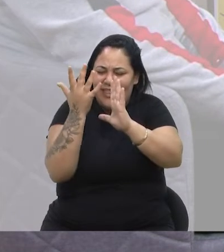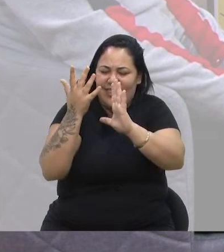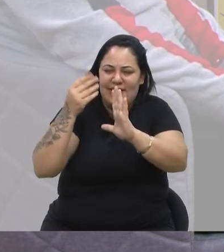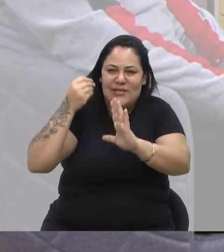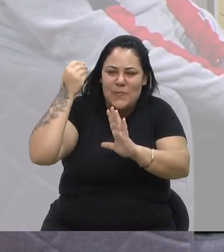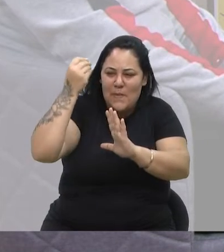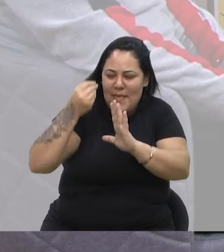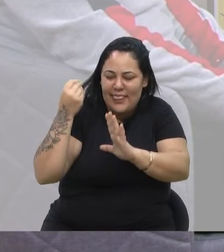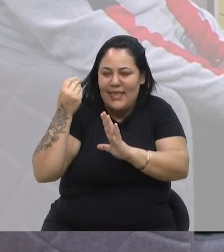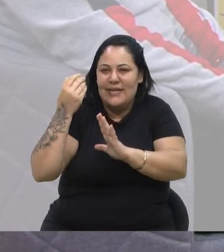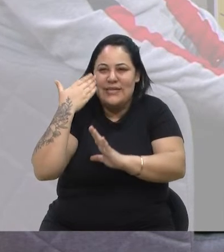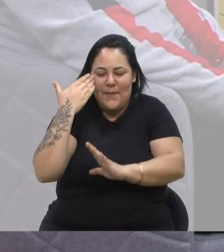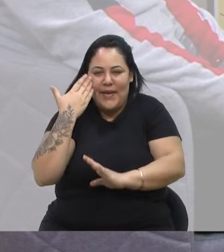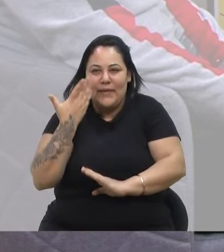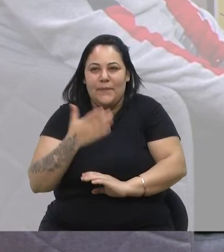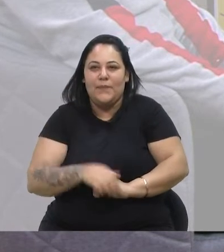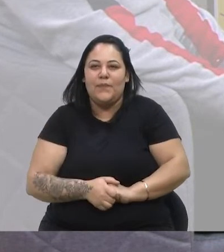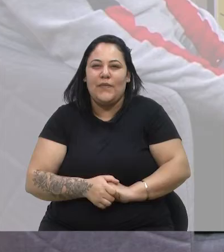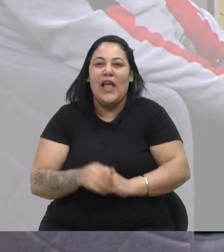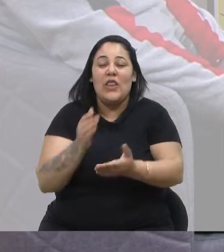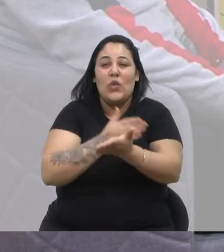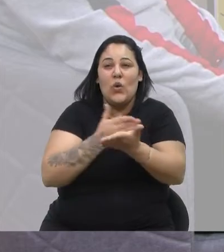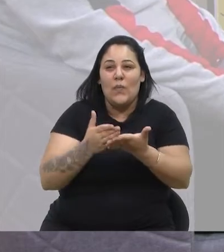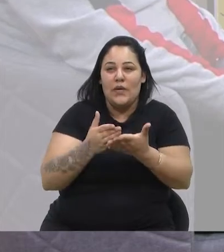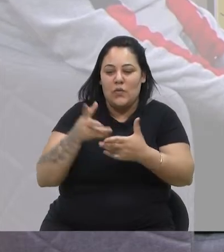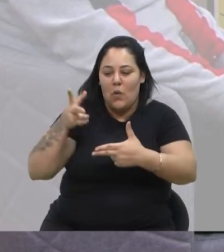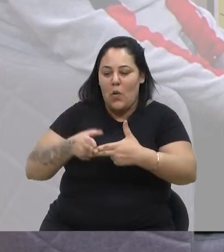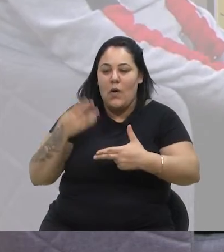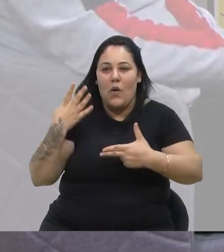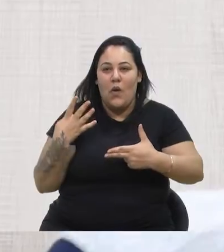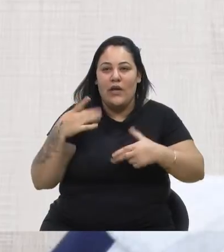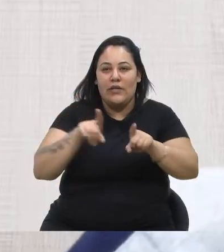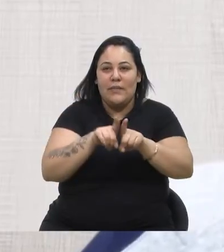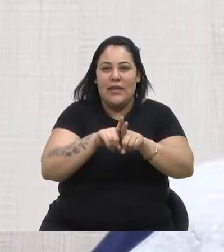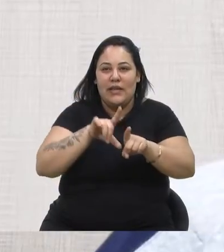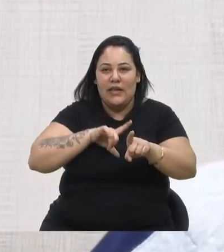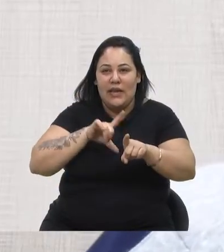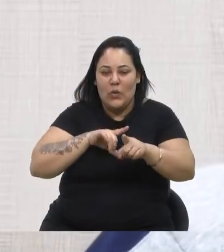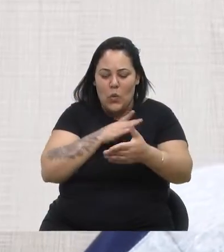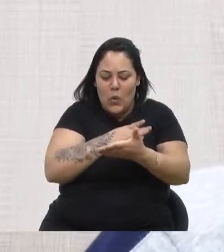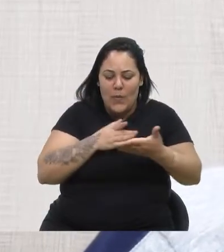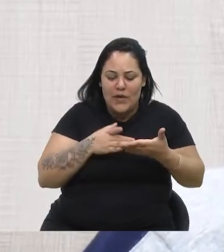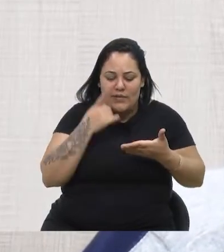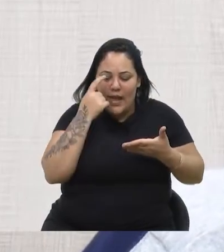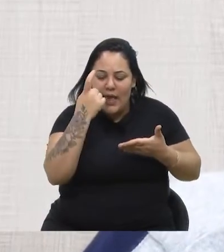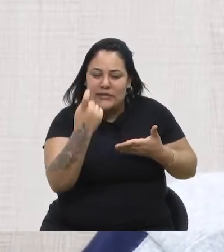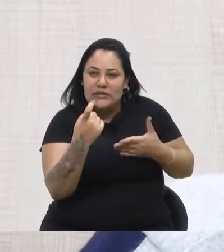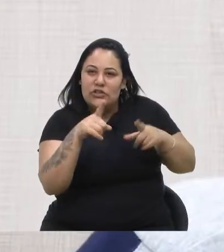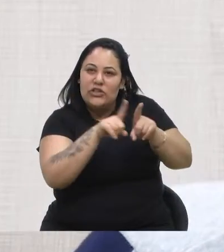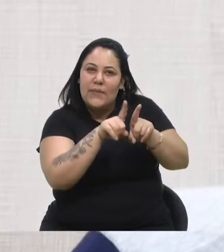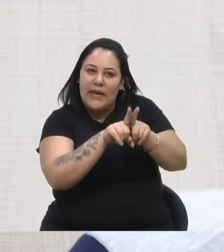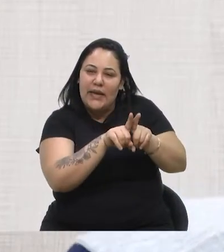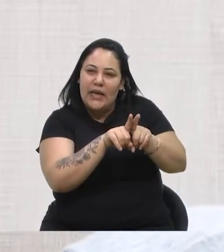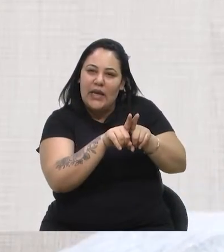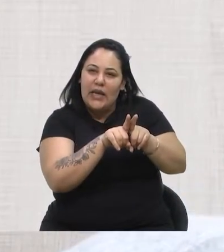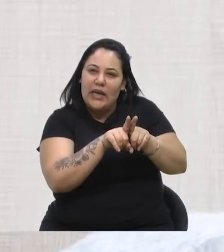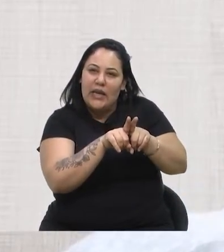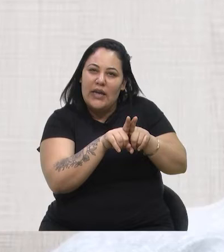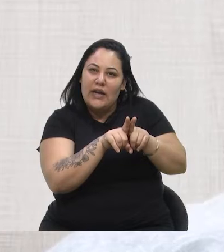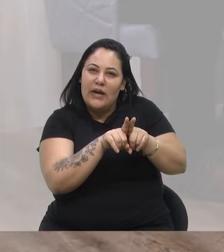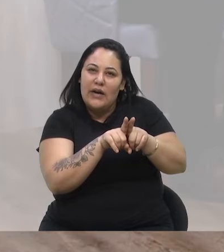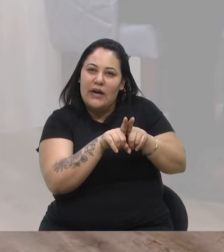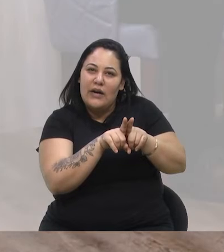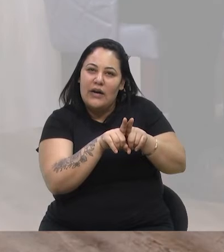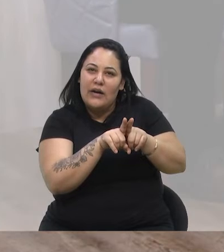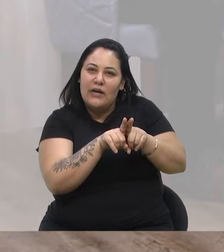vive o condor, ela experimenta as coisas. Logo no início do episódio 4 também tem um trecho